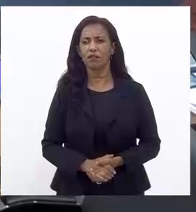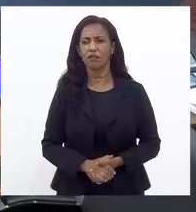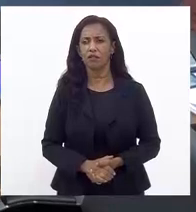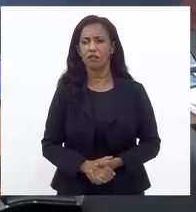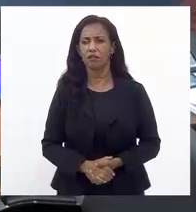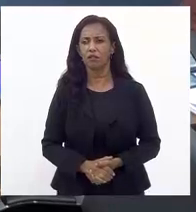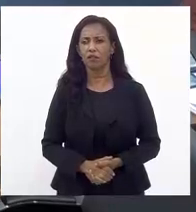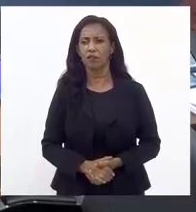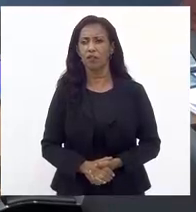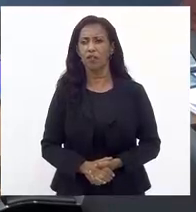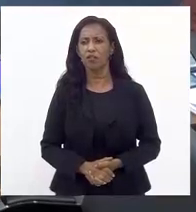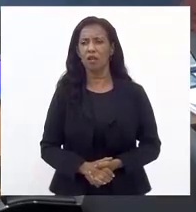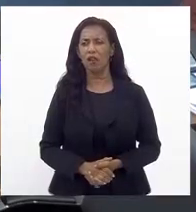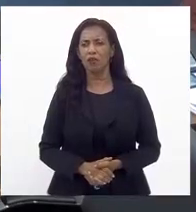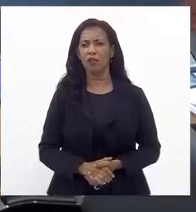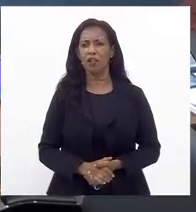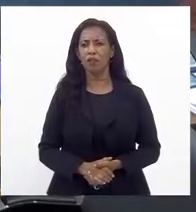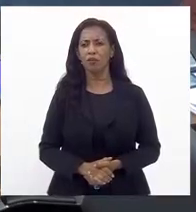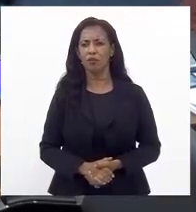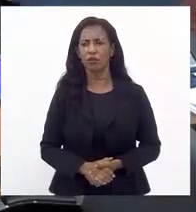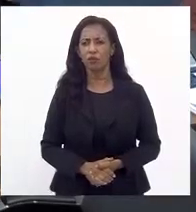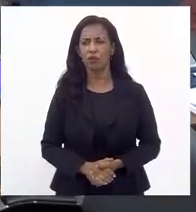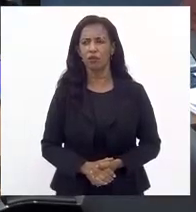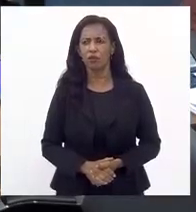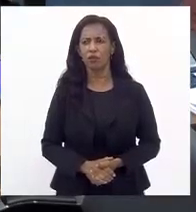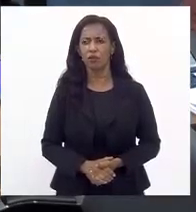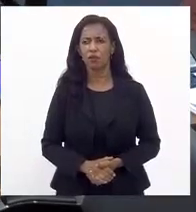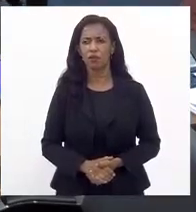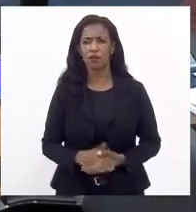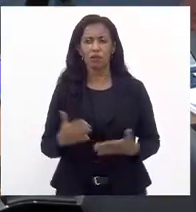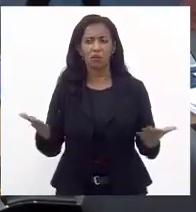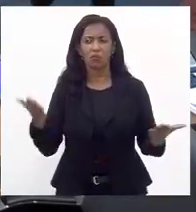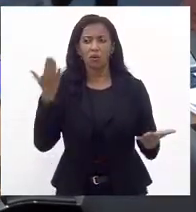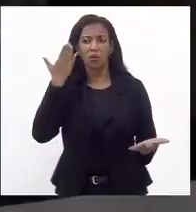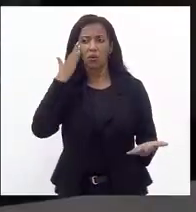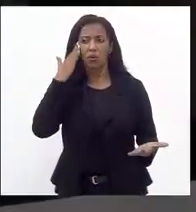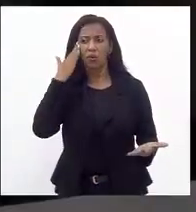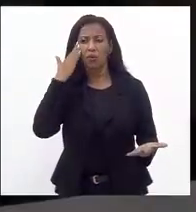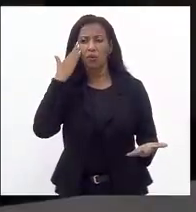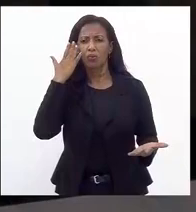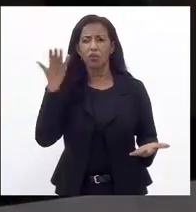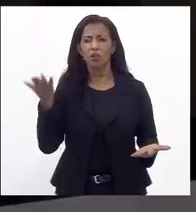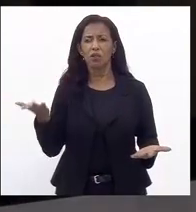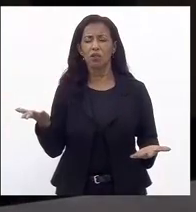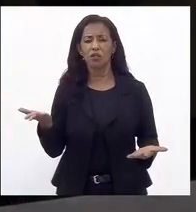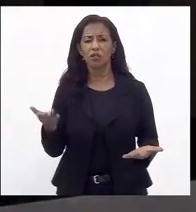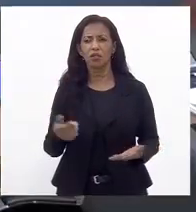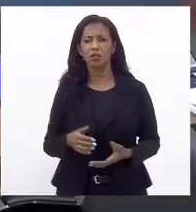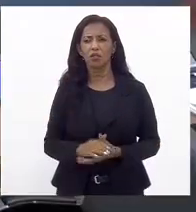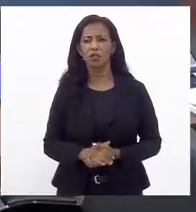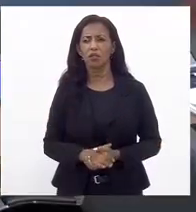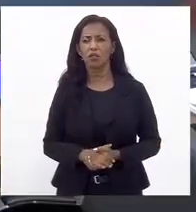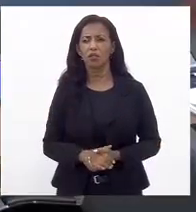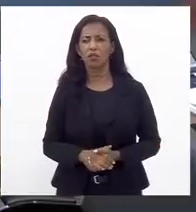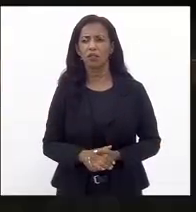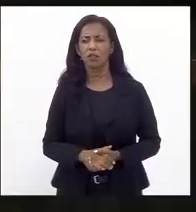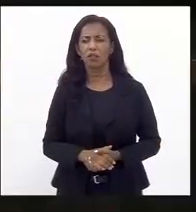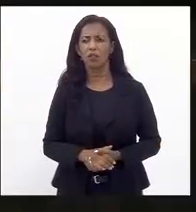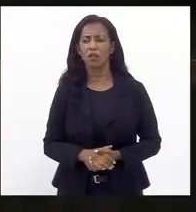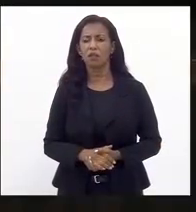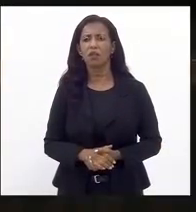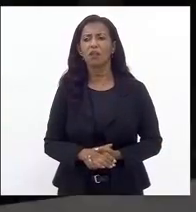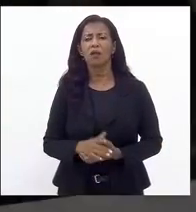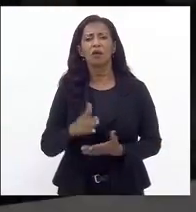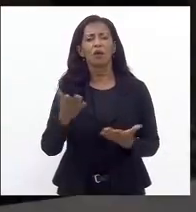E aí e eu não entendi Deputado o que que é que que é tempo trabalhando por favor em seguida